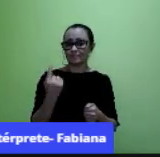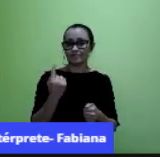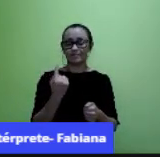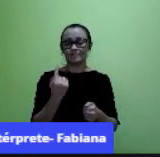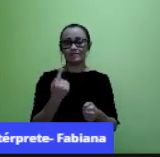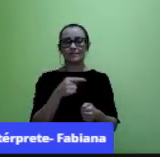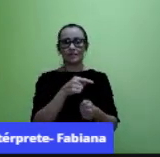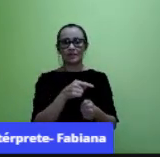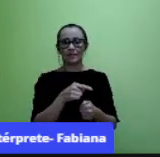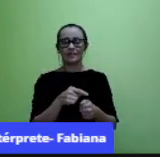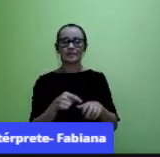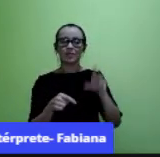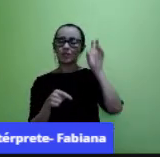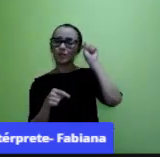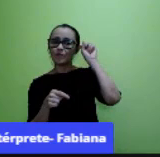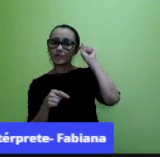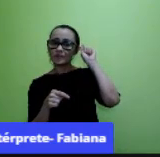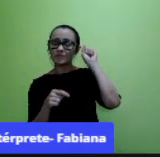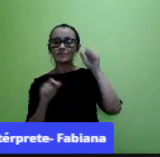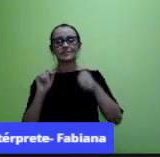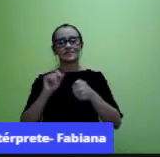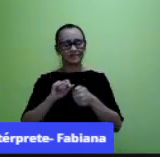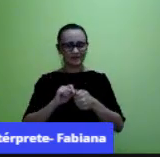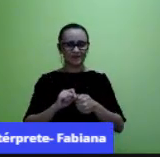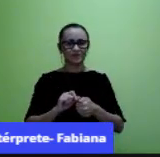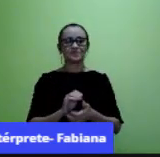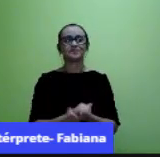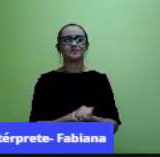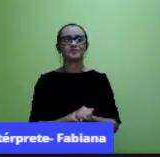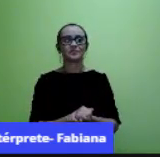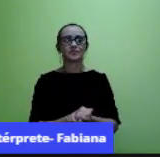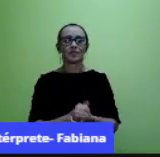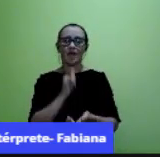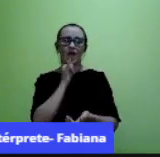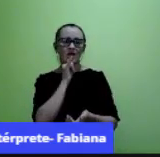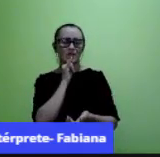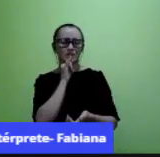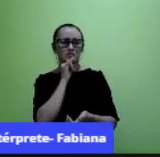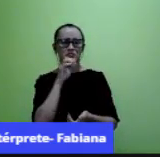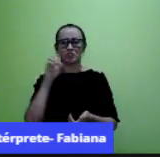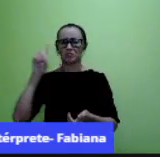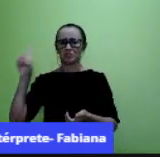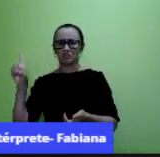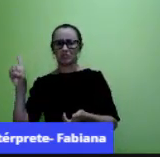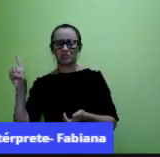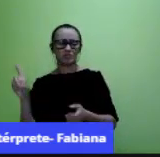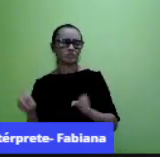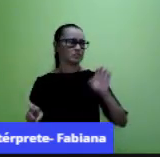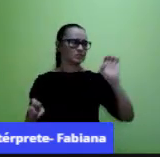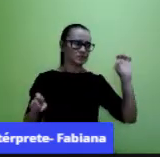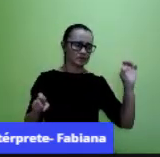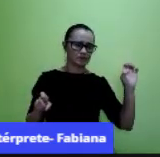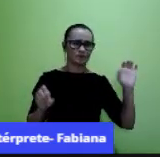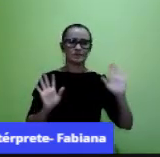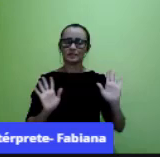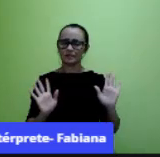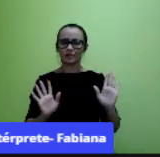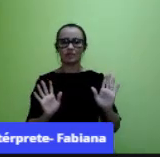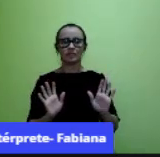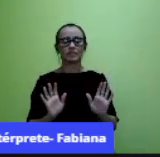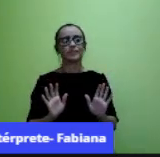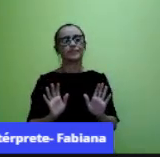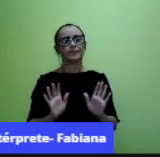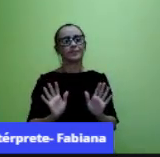atividade que eu estou falando. Nesse momento, ainda nem vou utilizar braço direito, braço esquerdo. Eu vou começar a fazer atividade